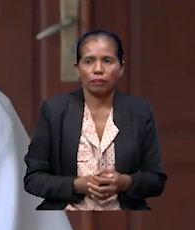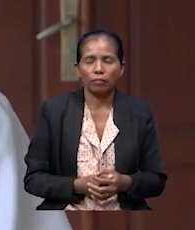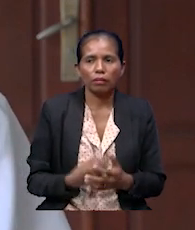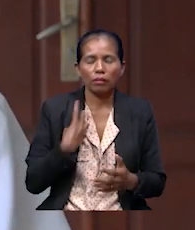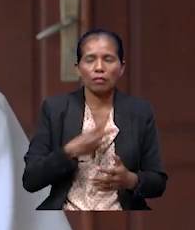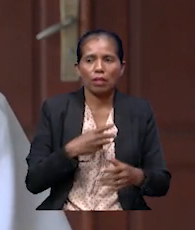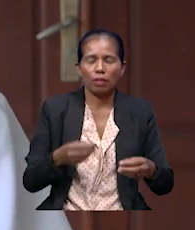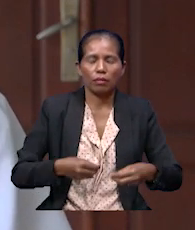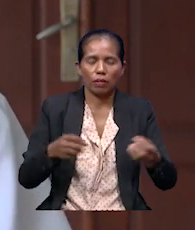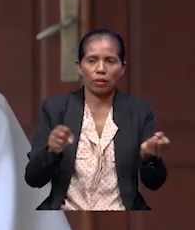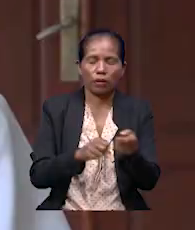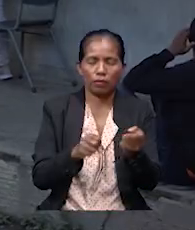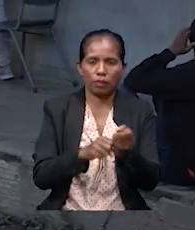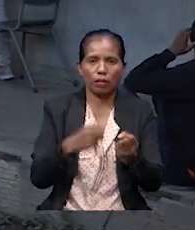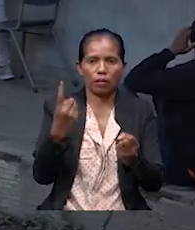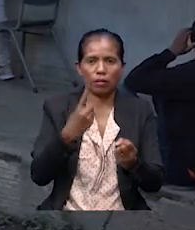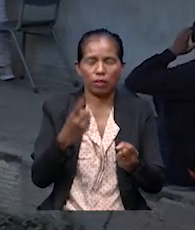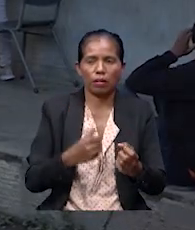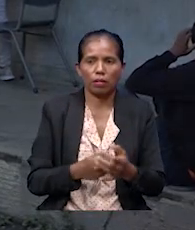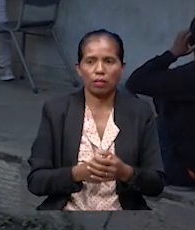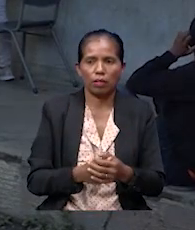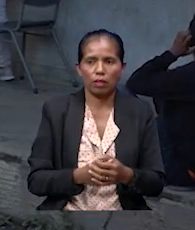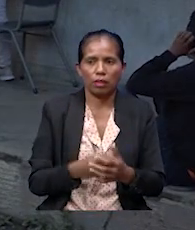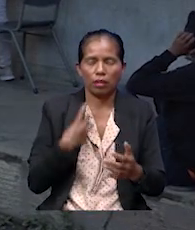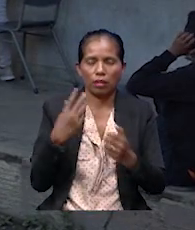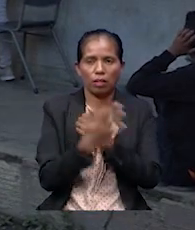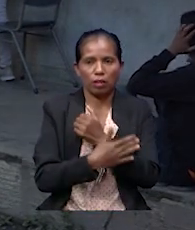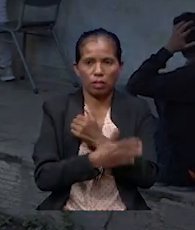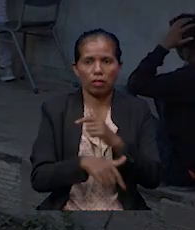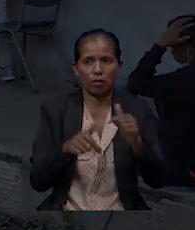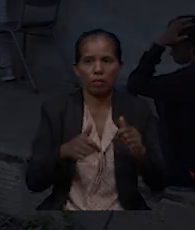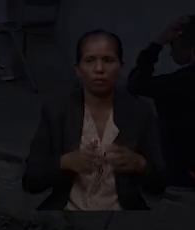no ne itabel fo apoio na fatin ba progresso itenerai laran ini.